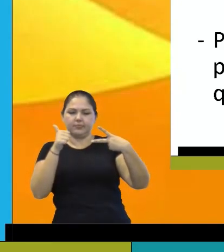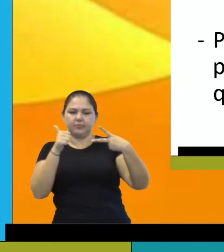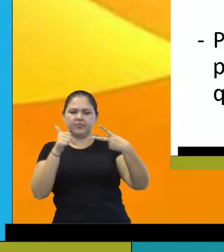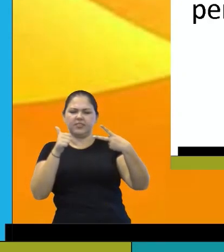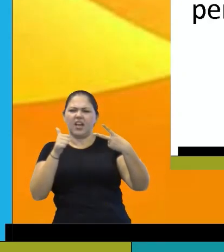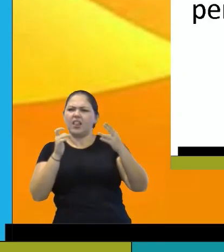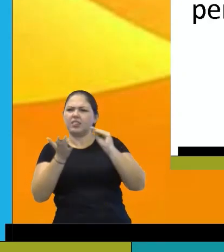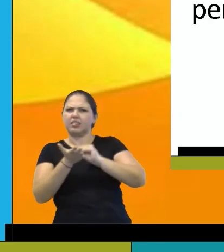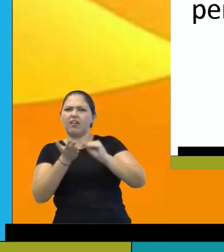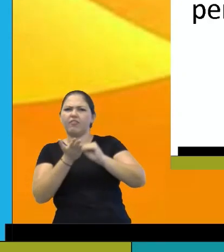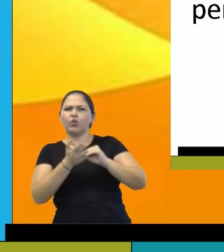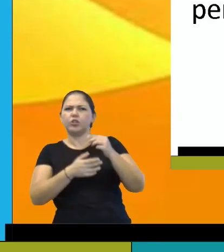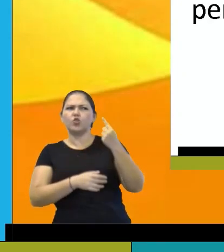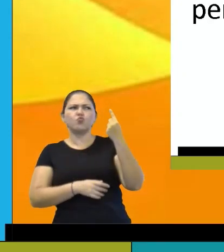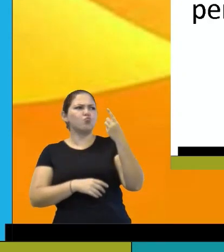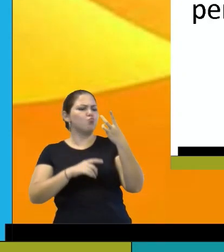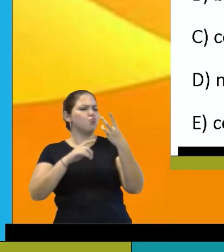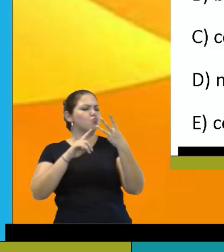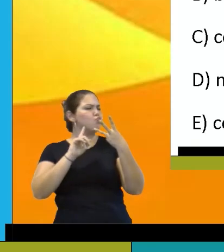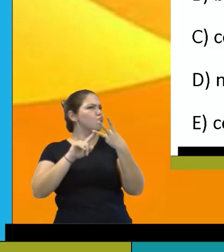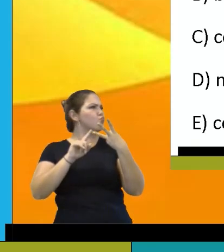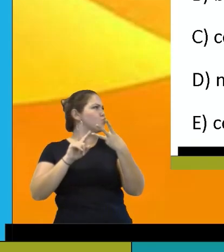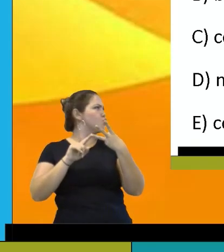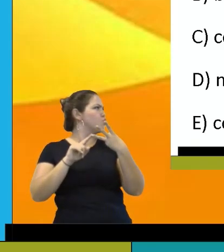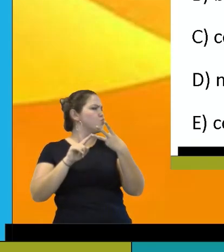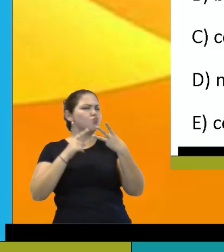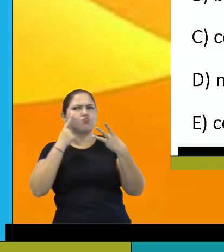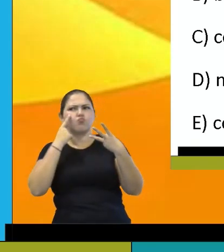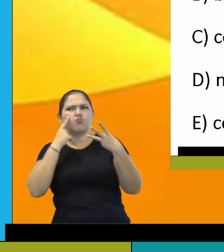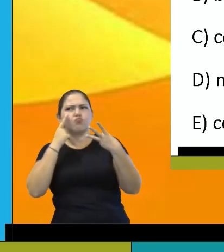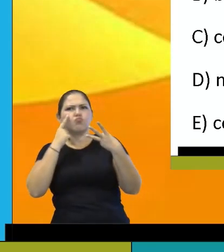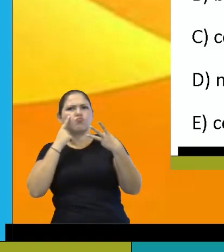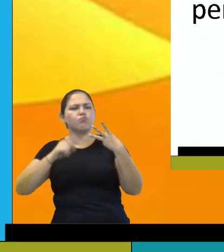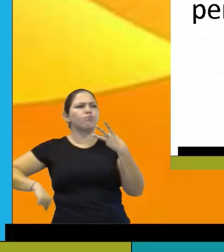Não, acho que deixa eu ver se eu coloquei,